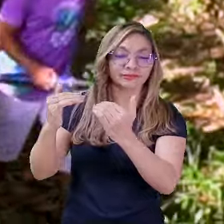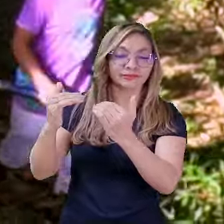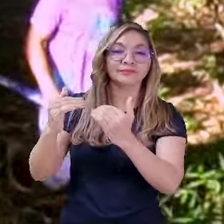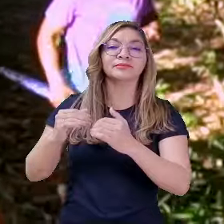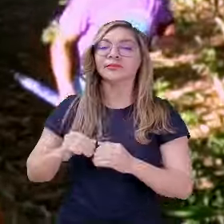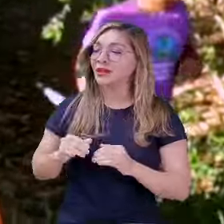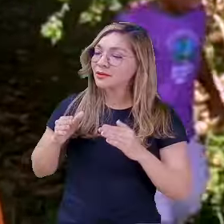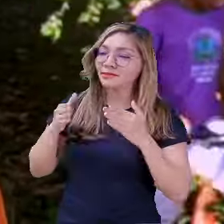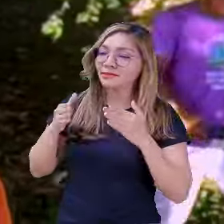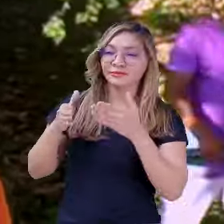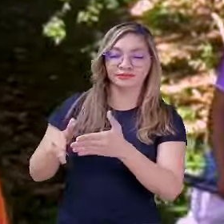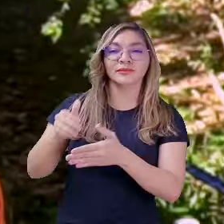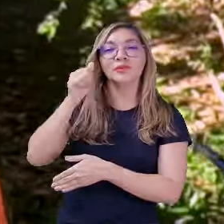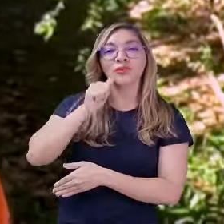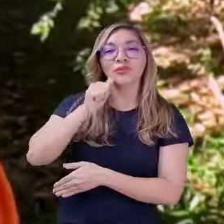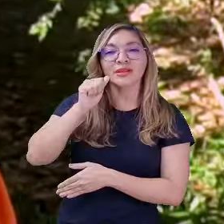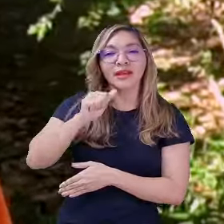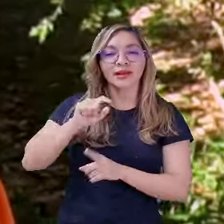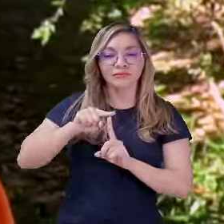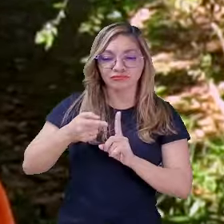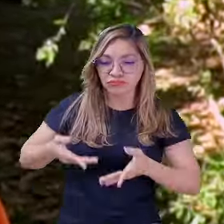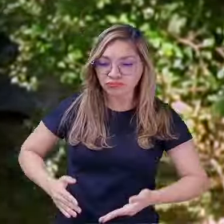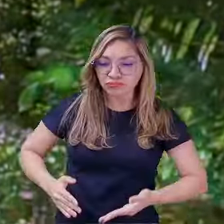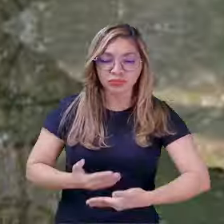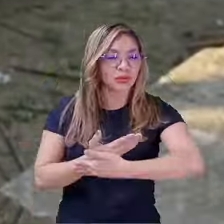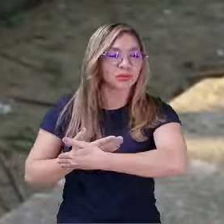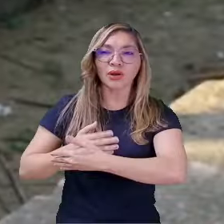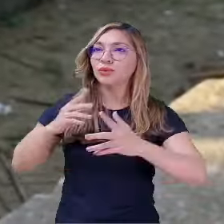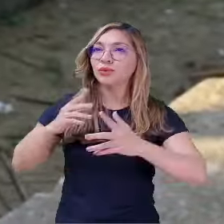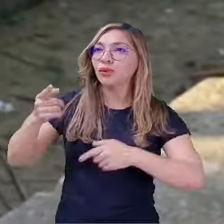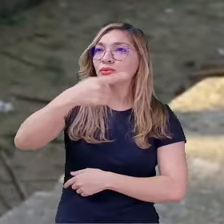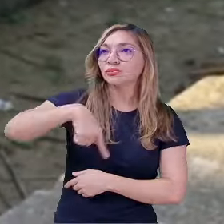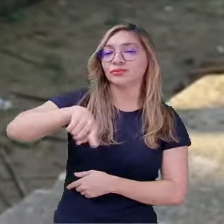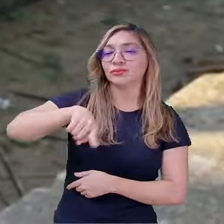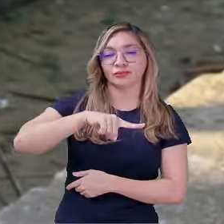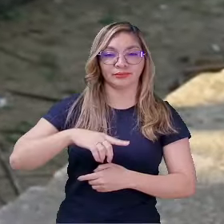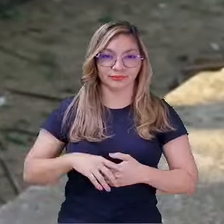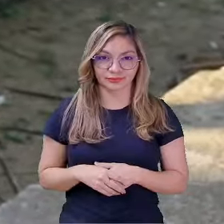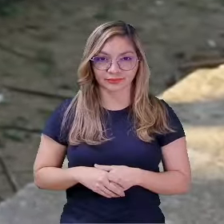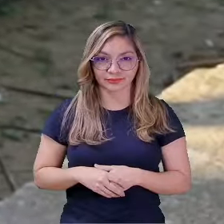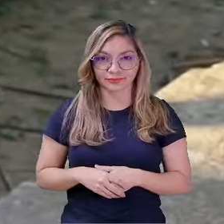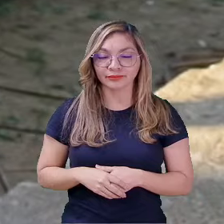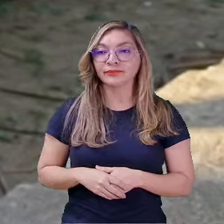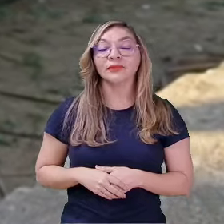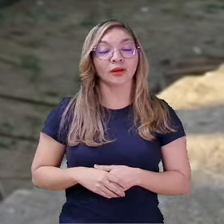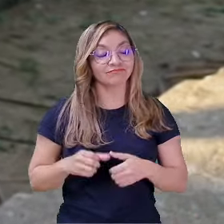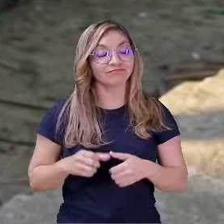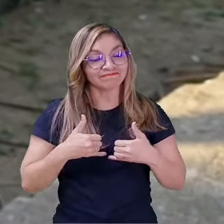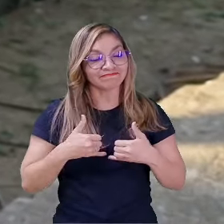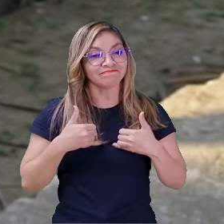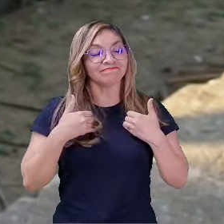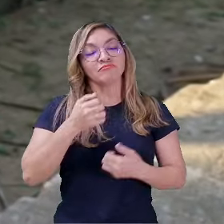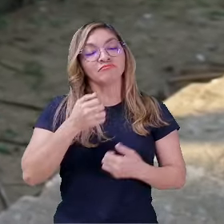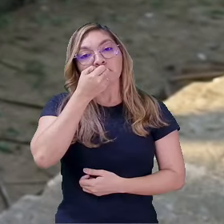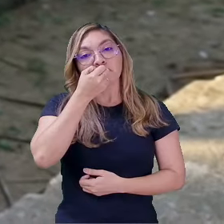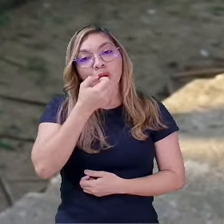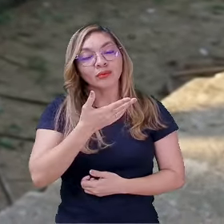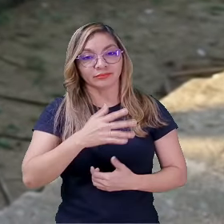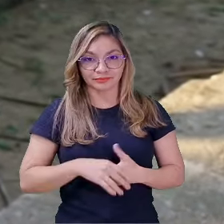que geram a vida, que dão a luz a todos nós. Para a gente é muito gratificante.